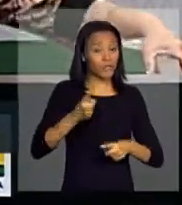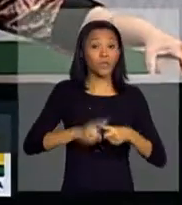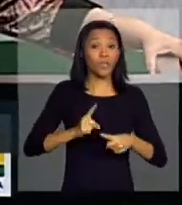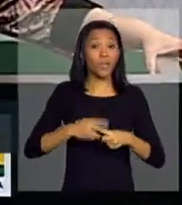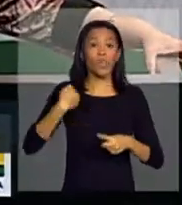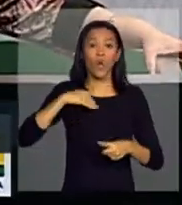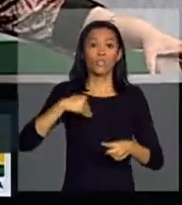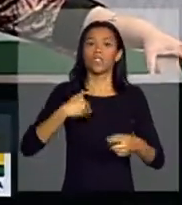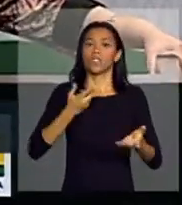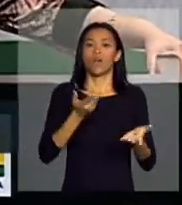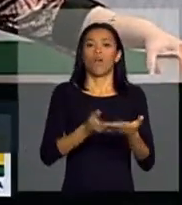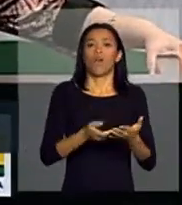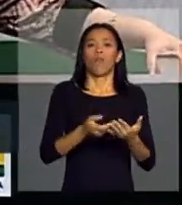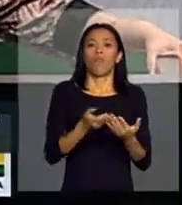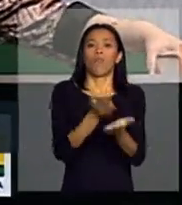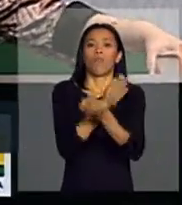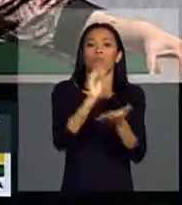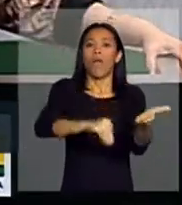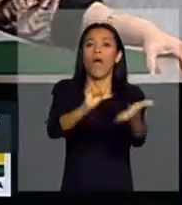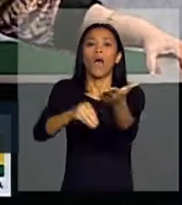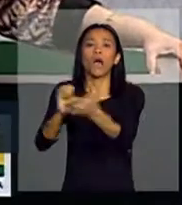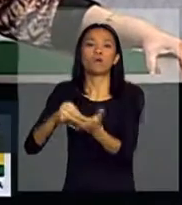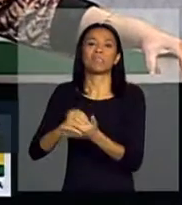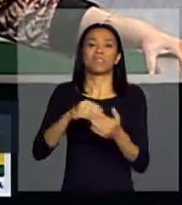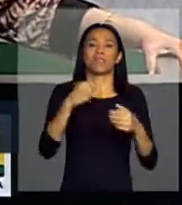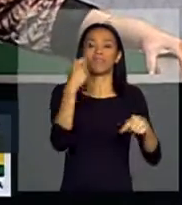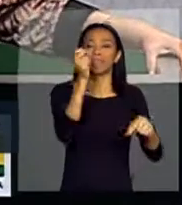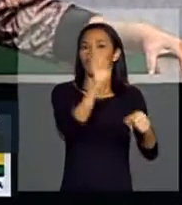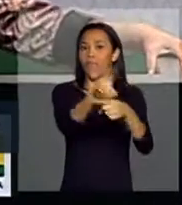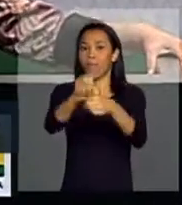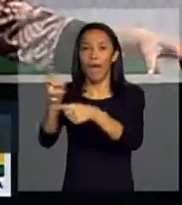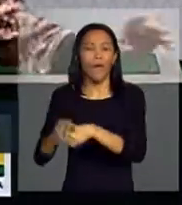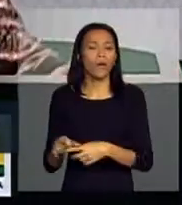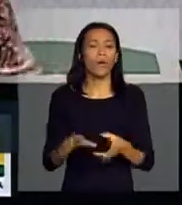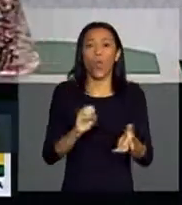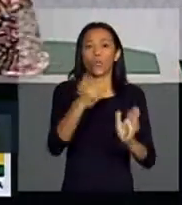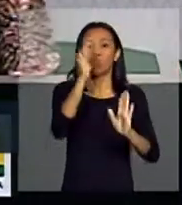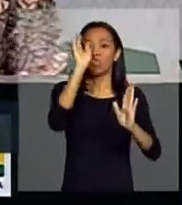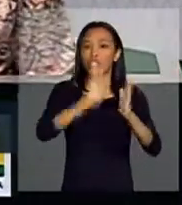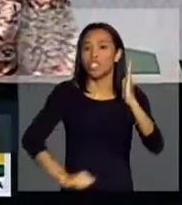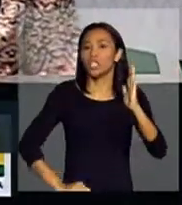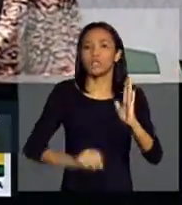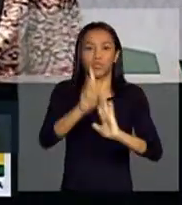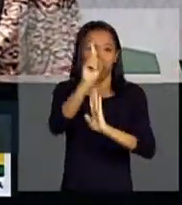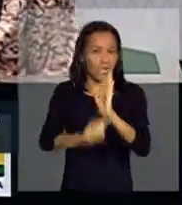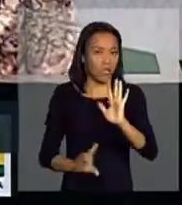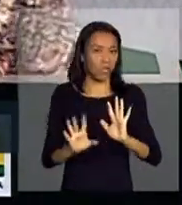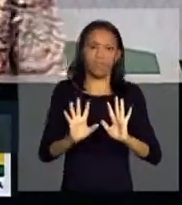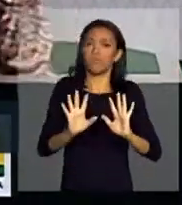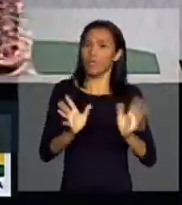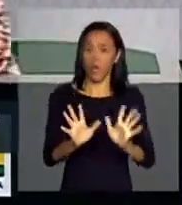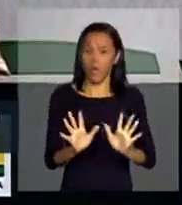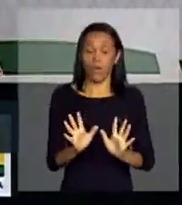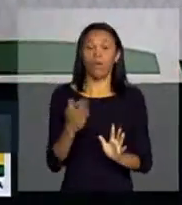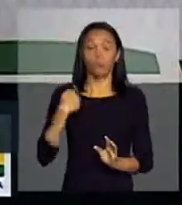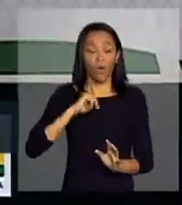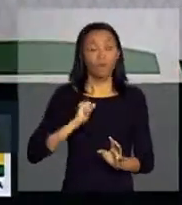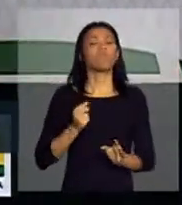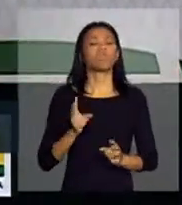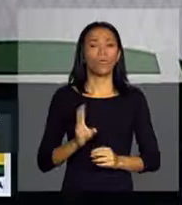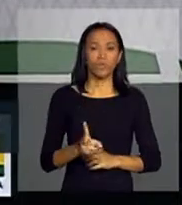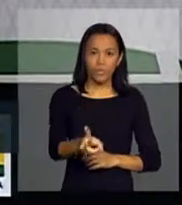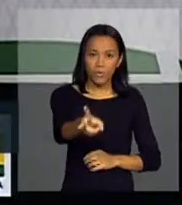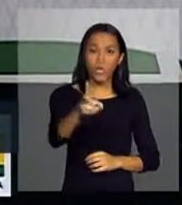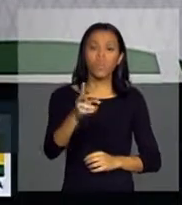desempregamos nós não reduzimos direitos para enfrentar a crise mas sobretudo nós mantivemos